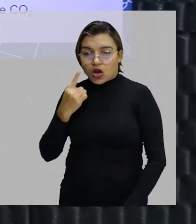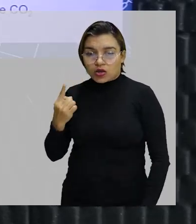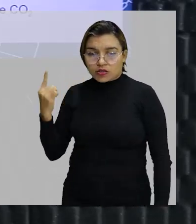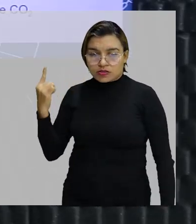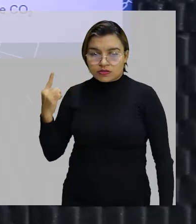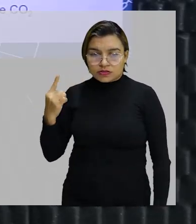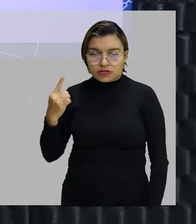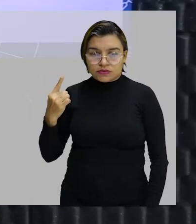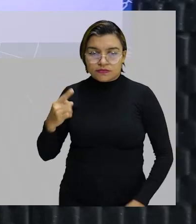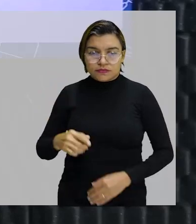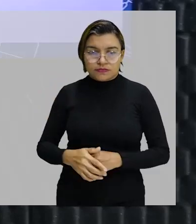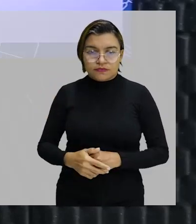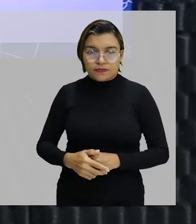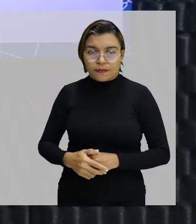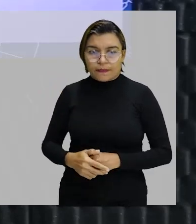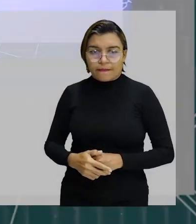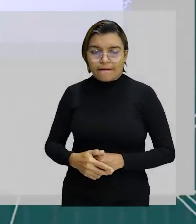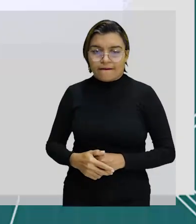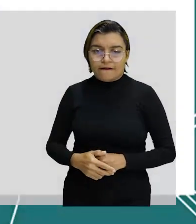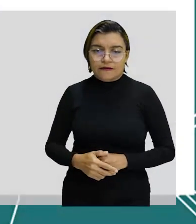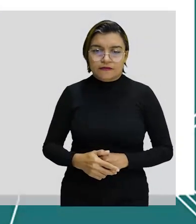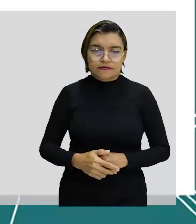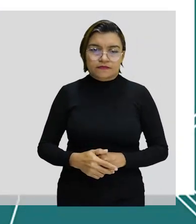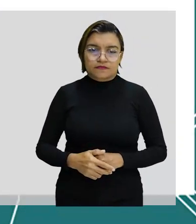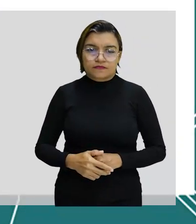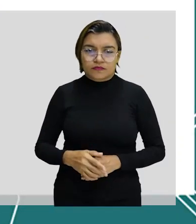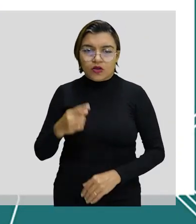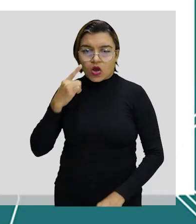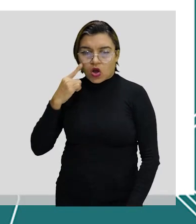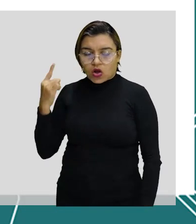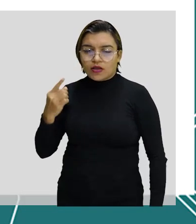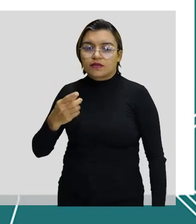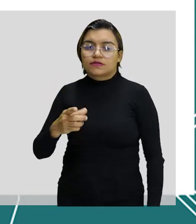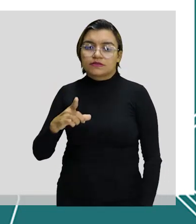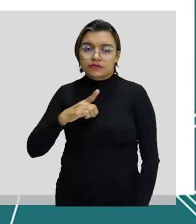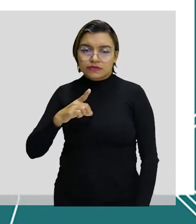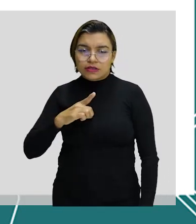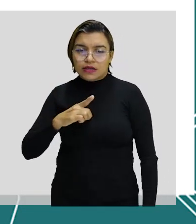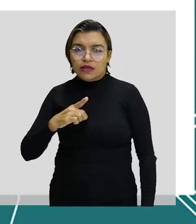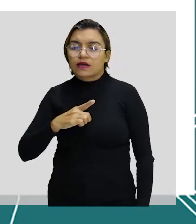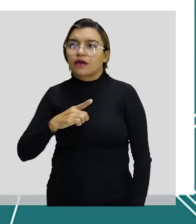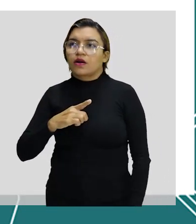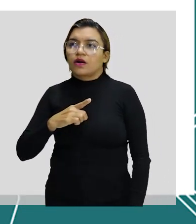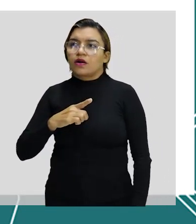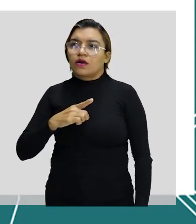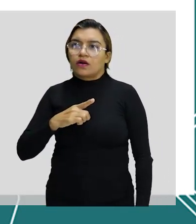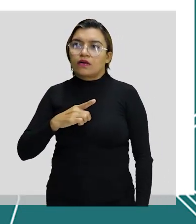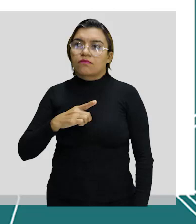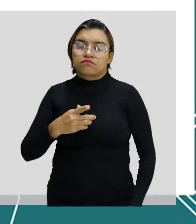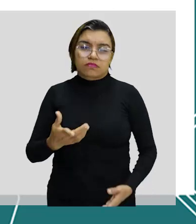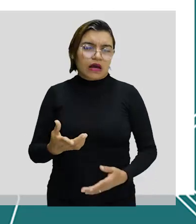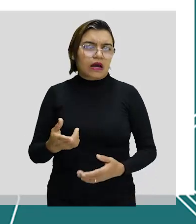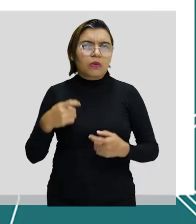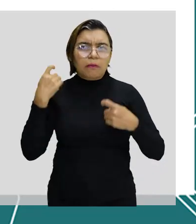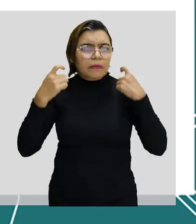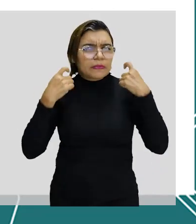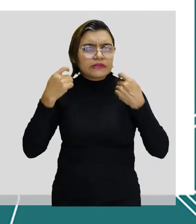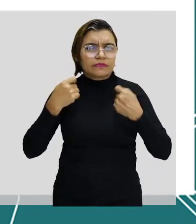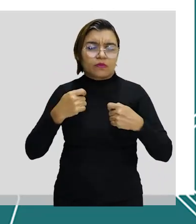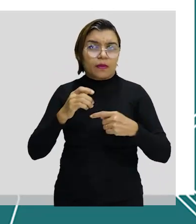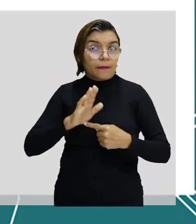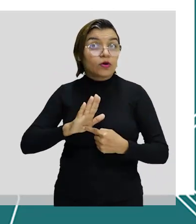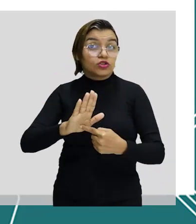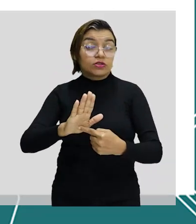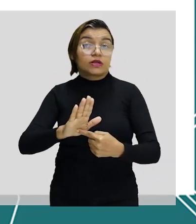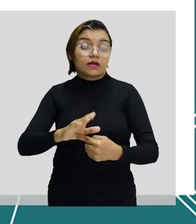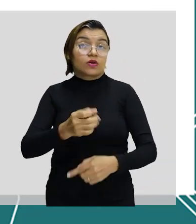atômicas, vou voltar aqui a tela, olha só, eles vão ser fornecidos para a gente, tudo bem? A gente não precisa se preocupar. Os